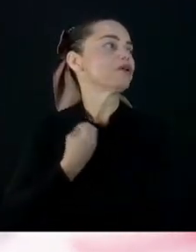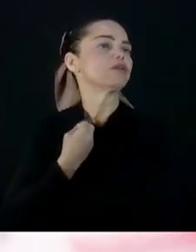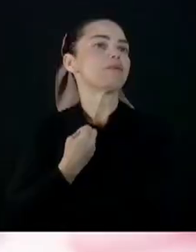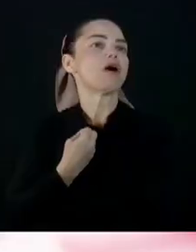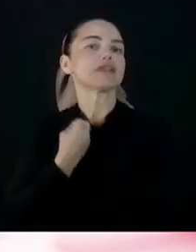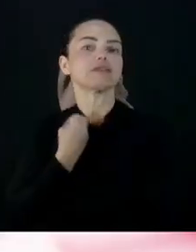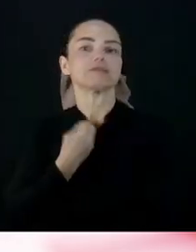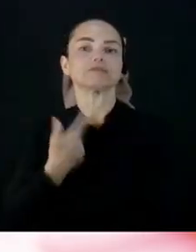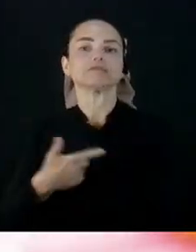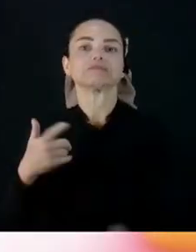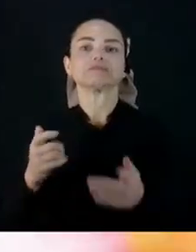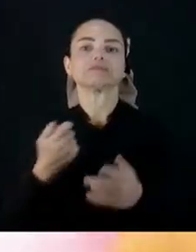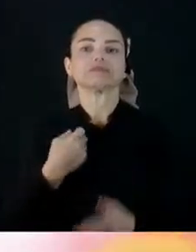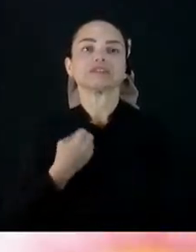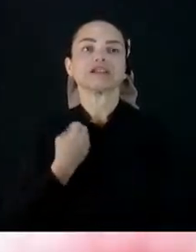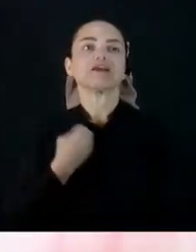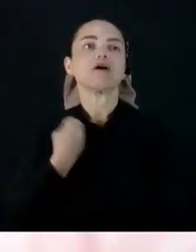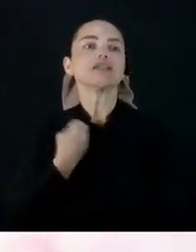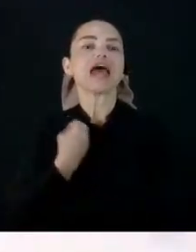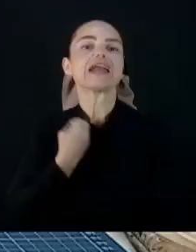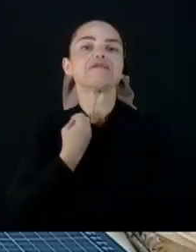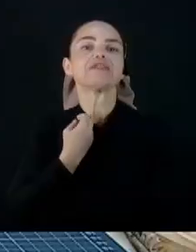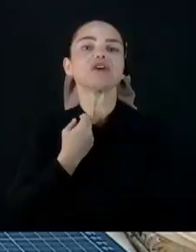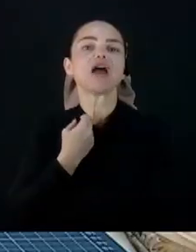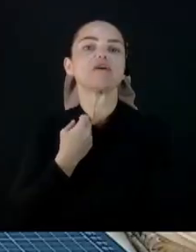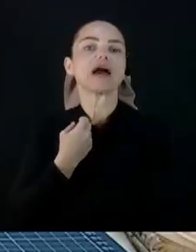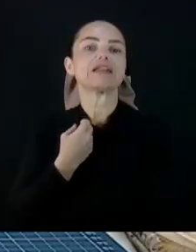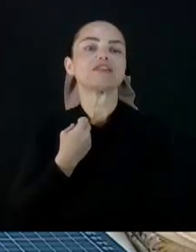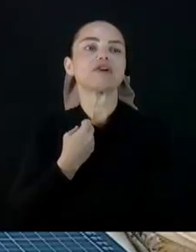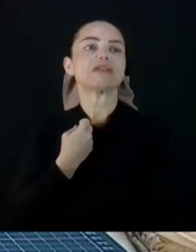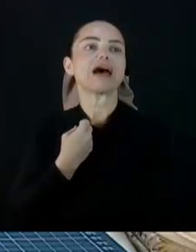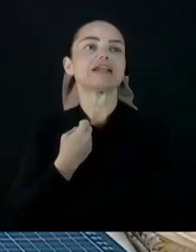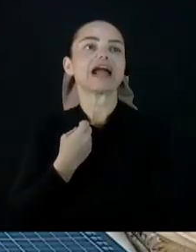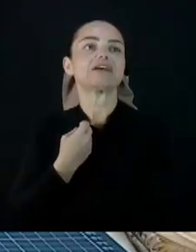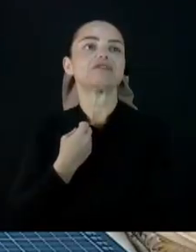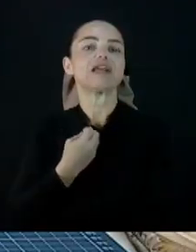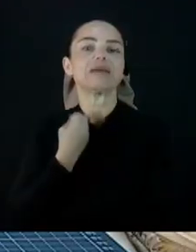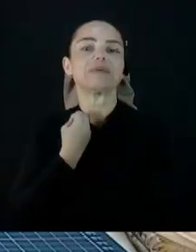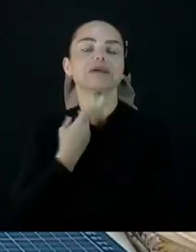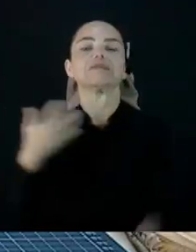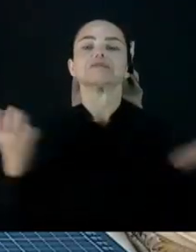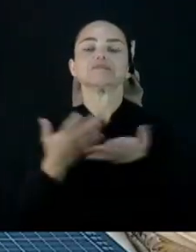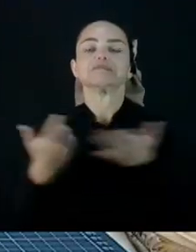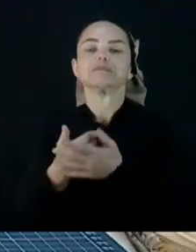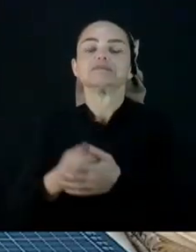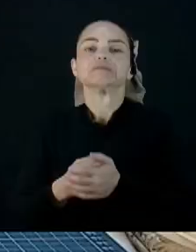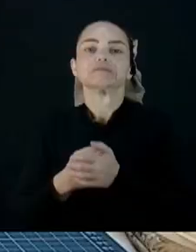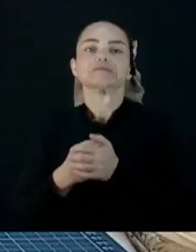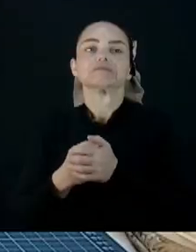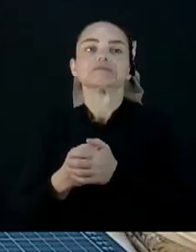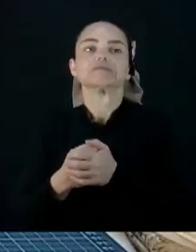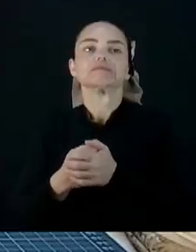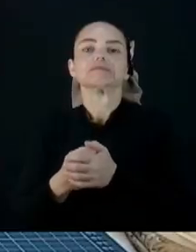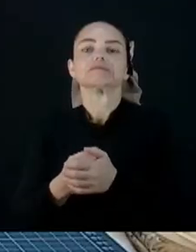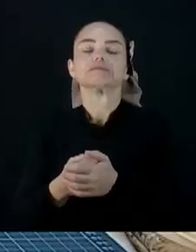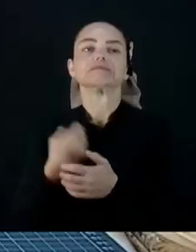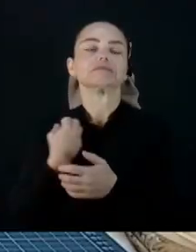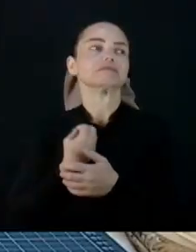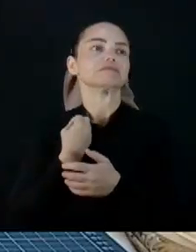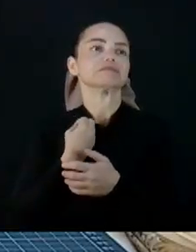porque geralmente as máquinas, né, às vezes não tem. É aquelas máquinas que tem uma extensão um pouco maior. Não, um que sai aqui,